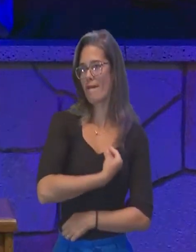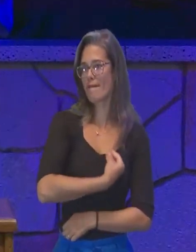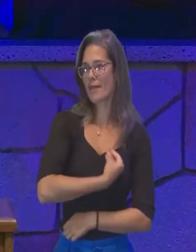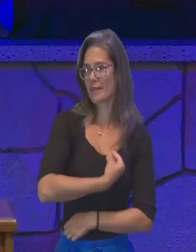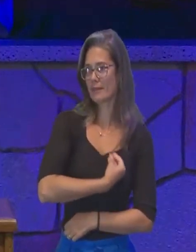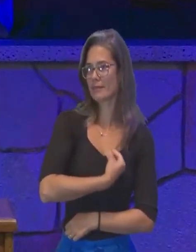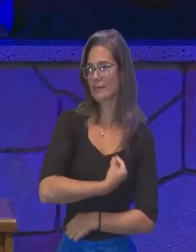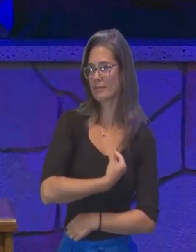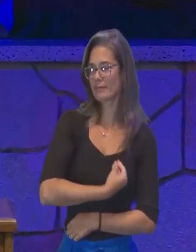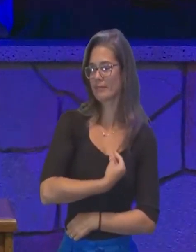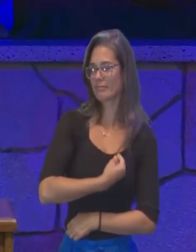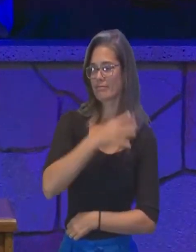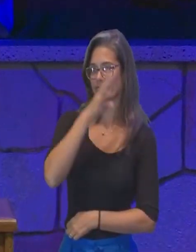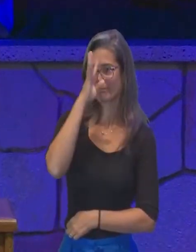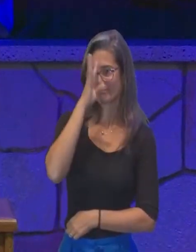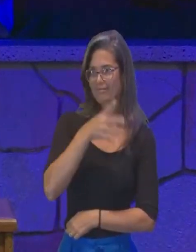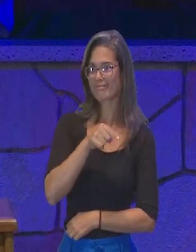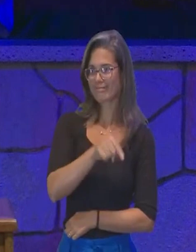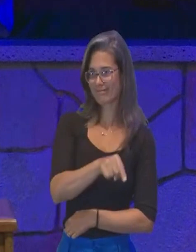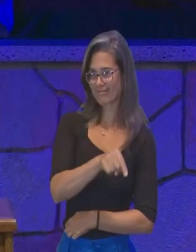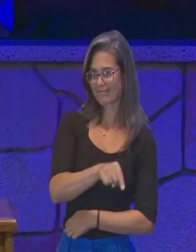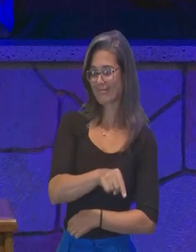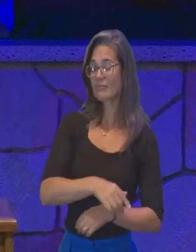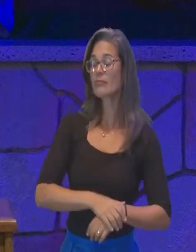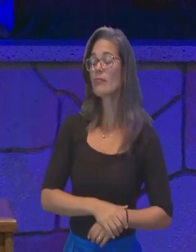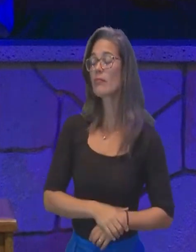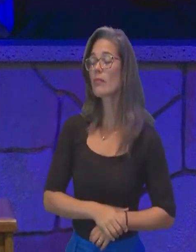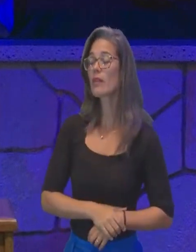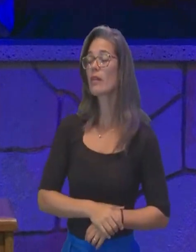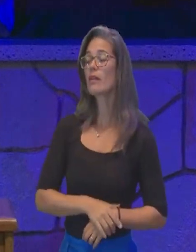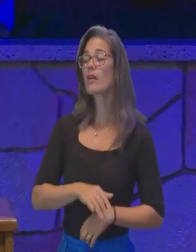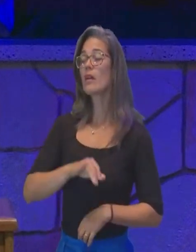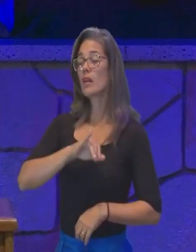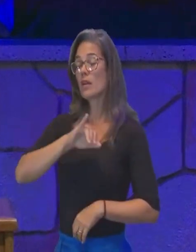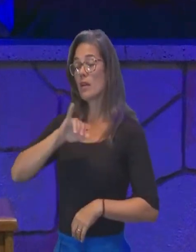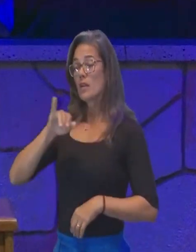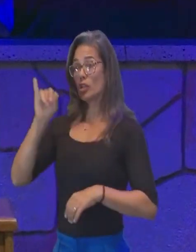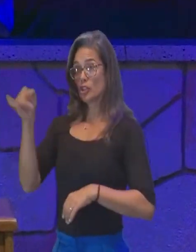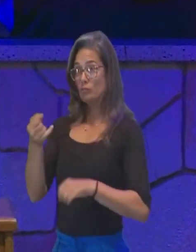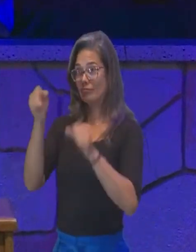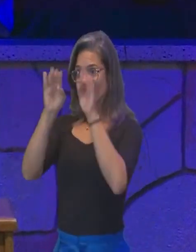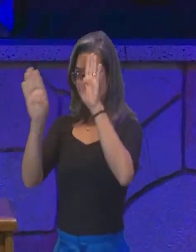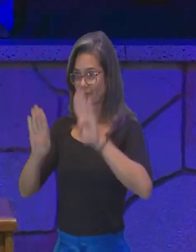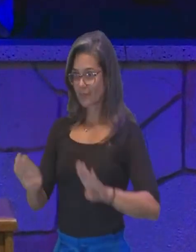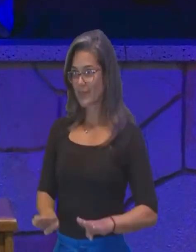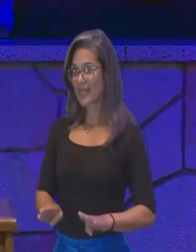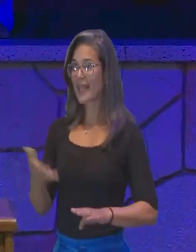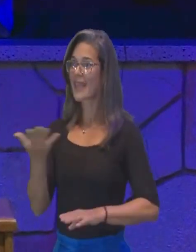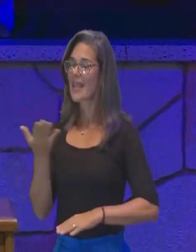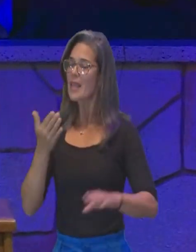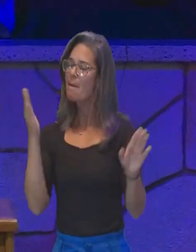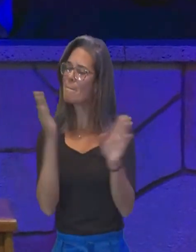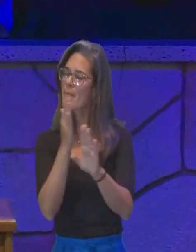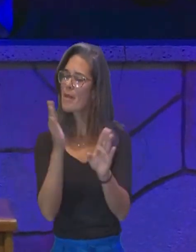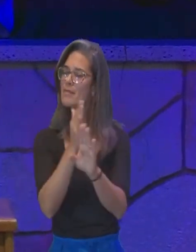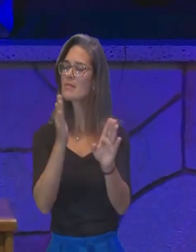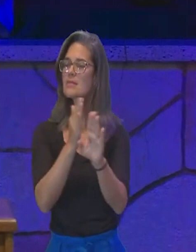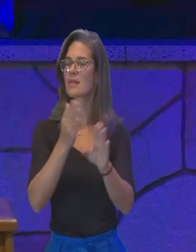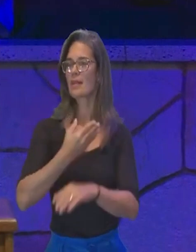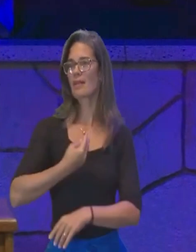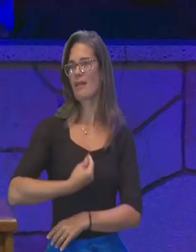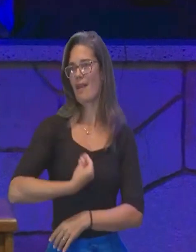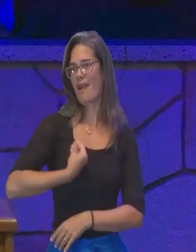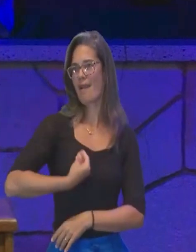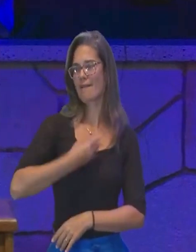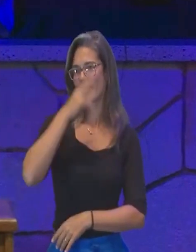que pertence a Judá, e ali deixou o seu moço. Ele mesmo, porém, se foi ao deserto, caminho de um dia, e veio e